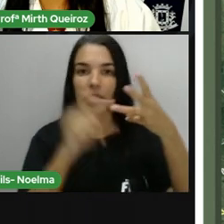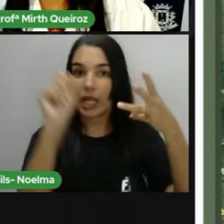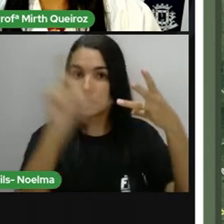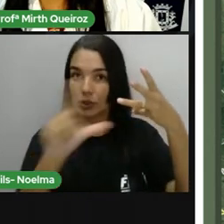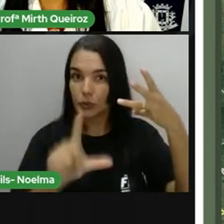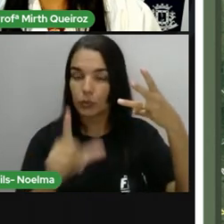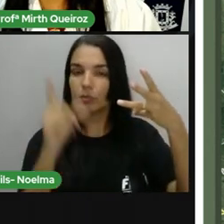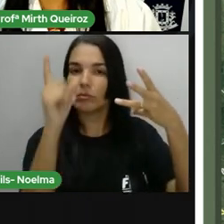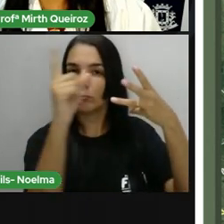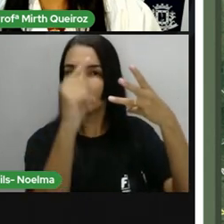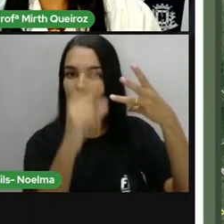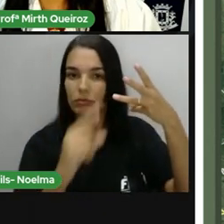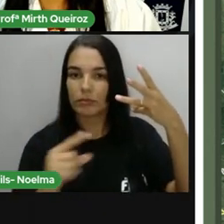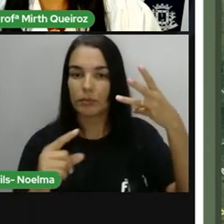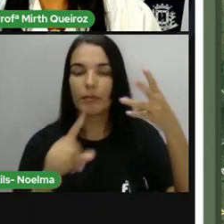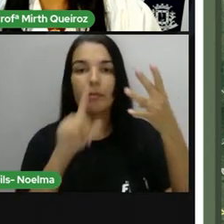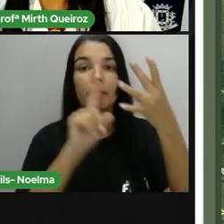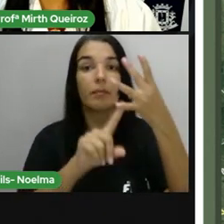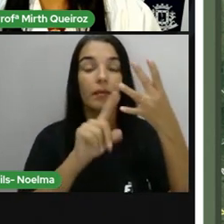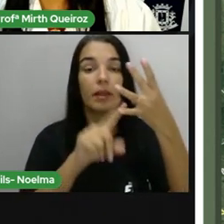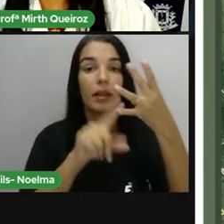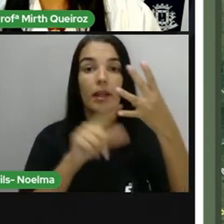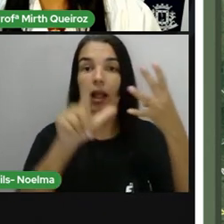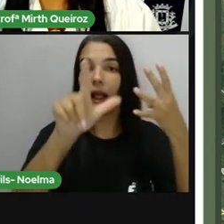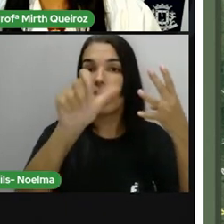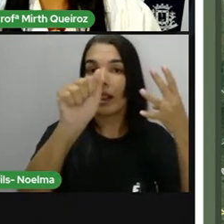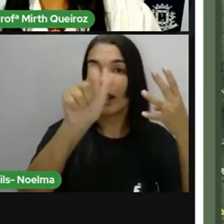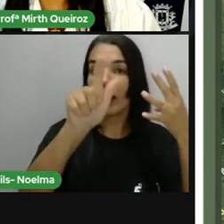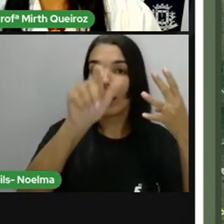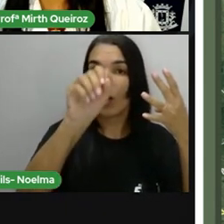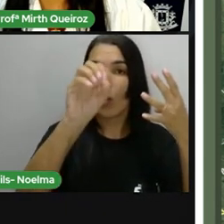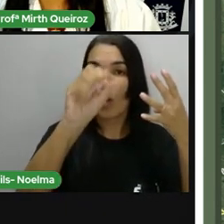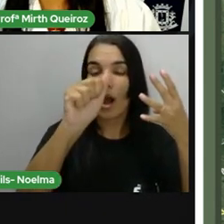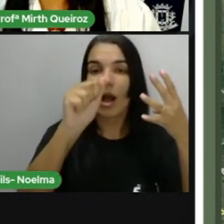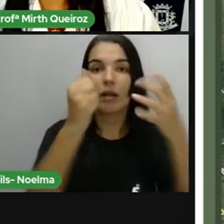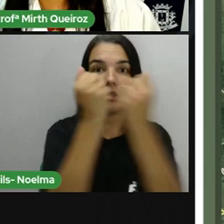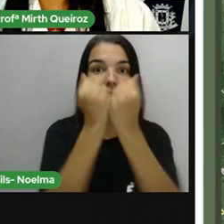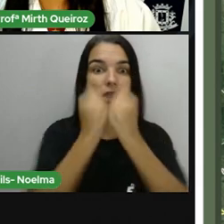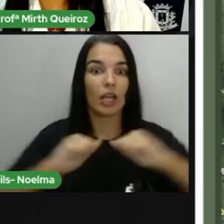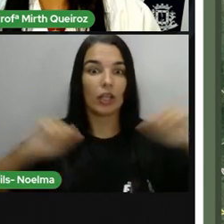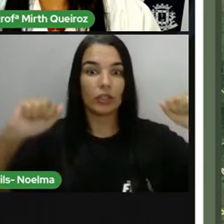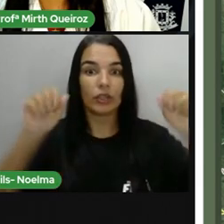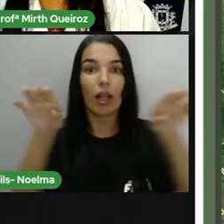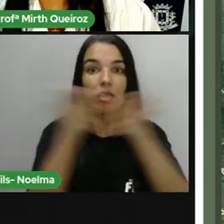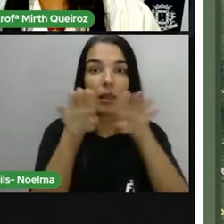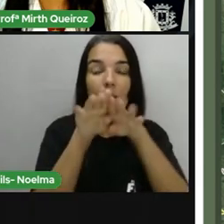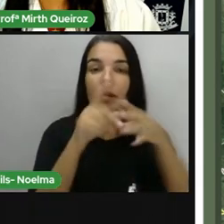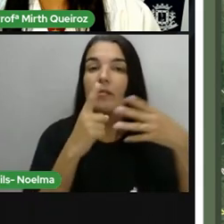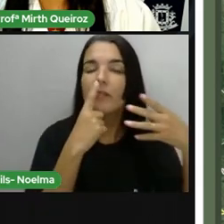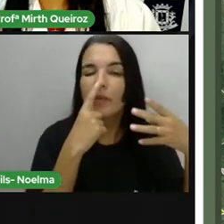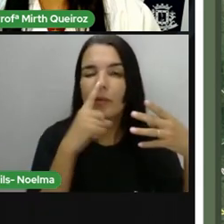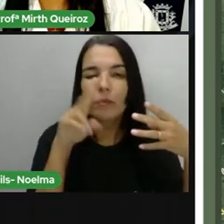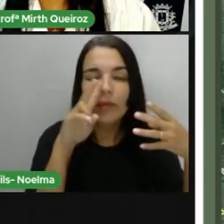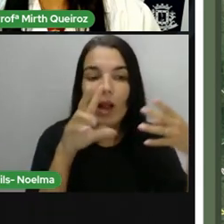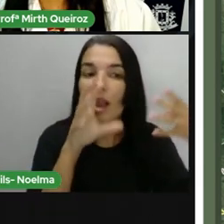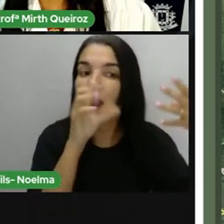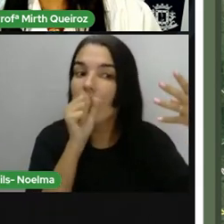aqui. Lagoa Grande, do bairro da Rocinha, de laranja aqui. Bem pequenininha,